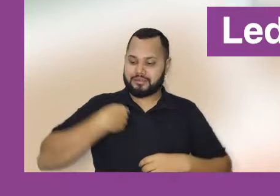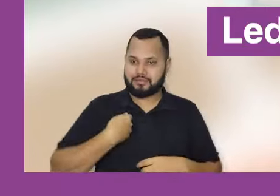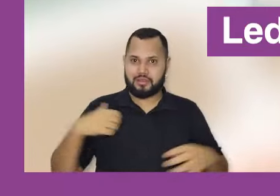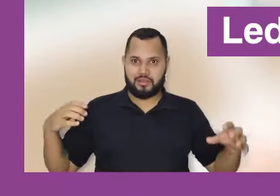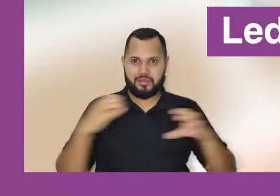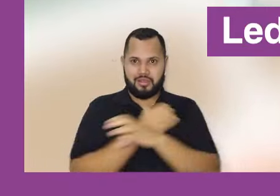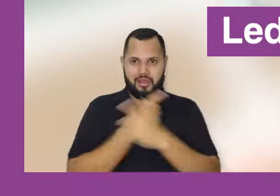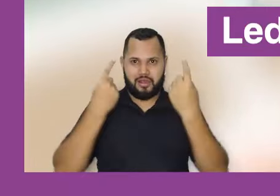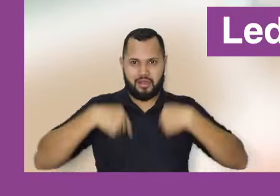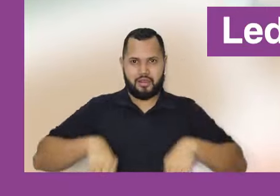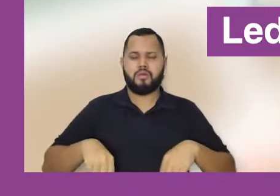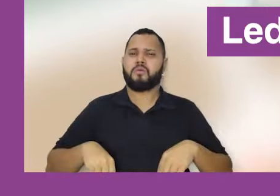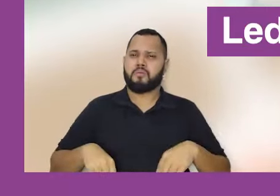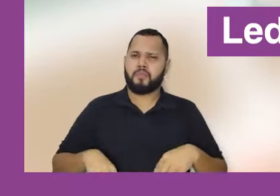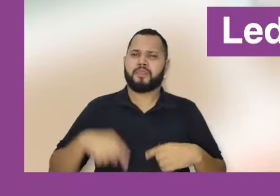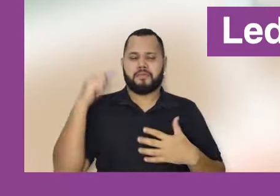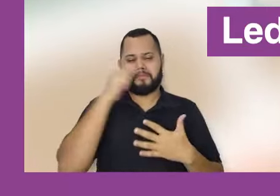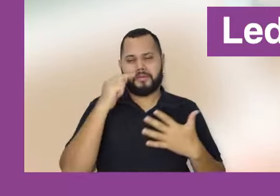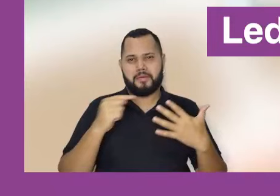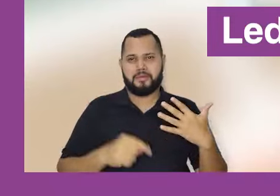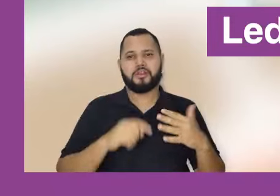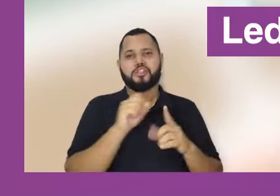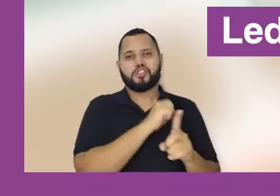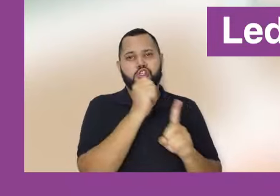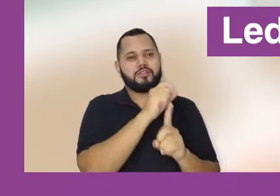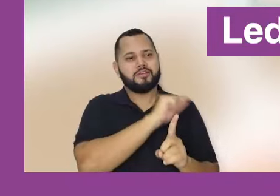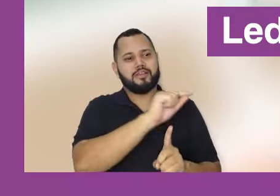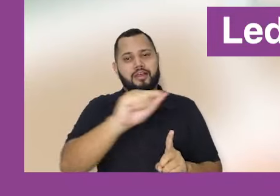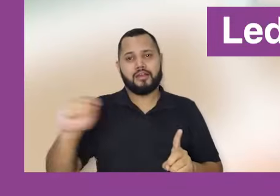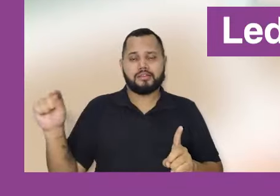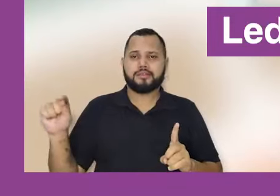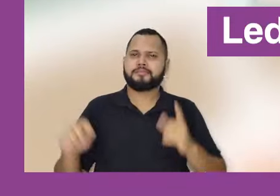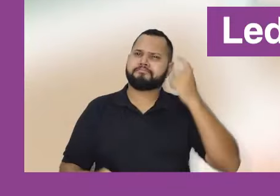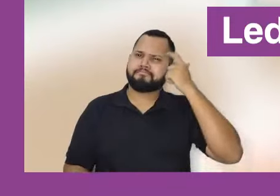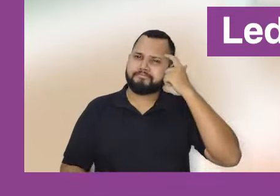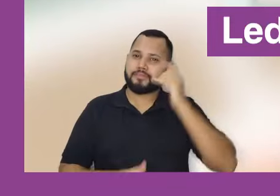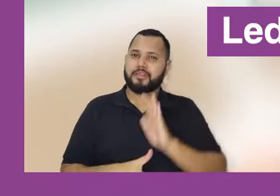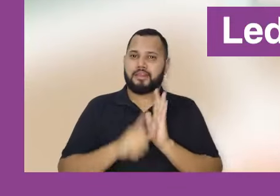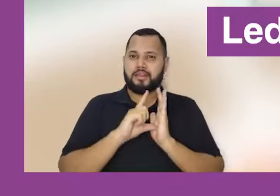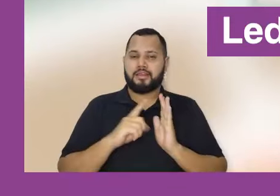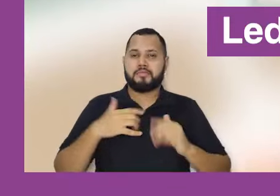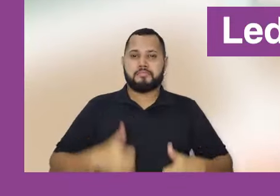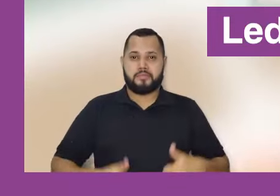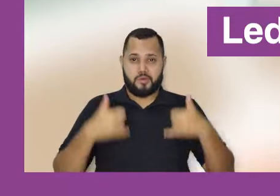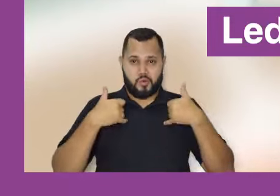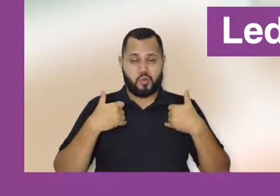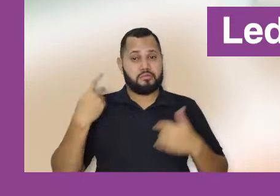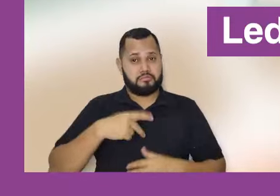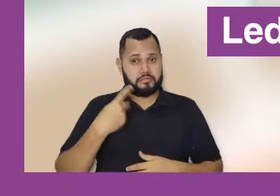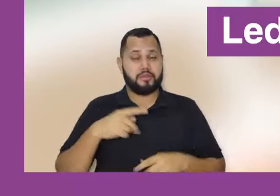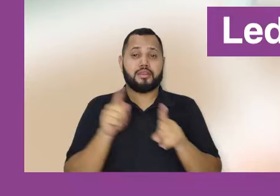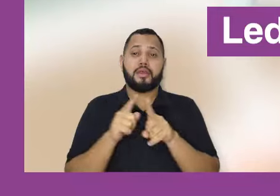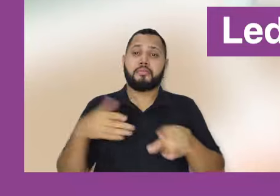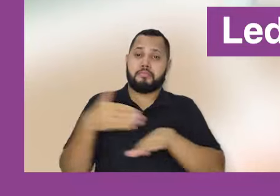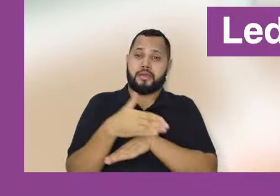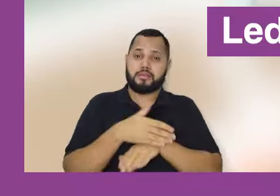integral e todas as facetas da sociedade né uma das iniciativas que mais me orgulha e que tem